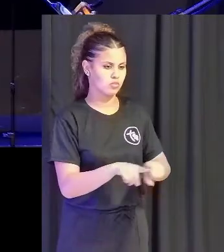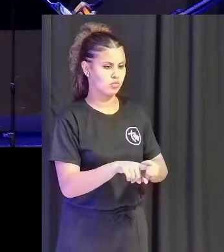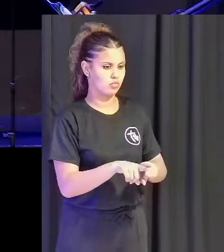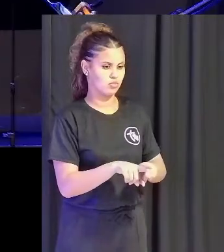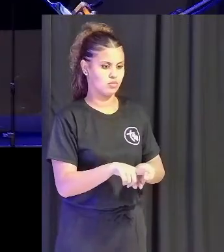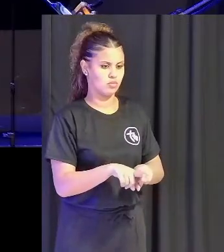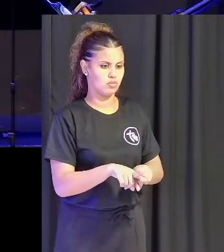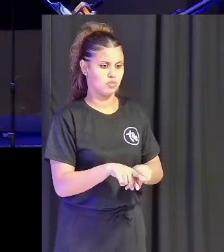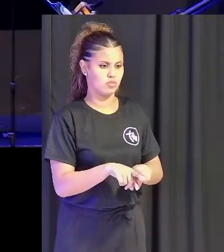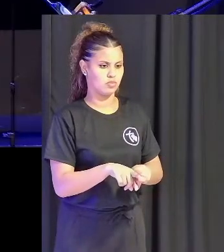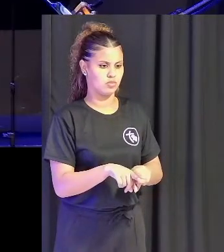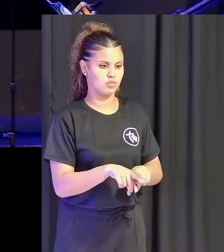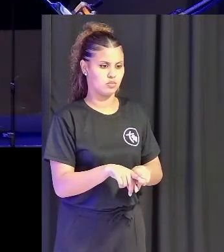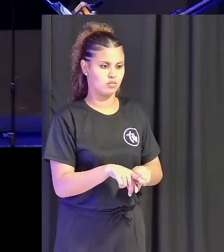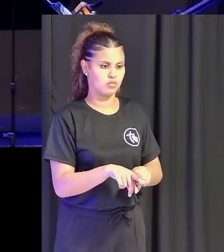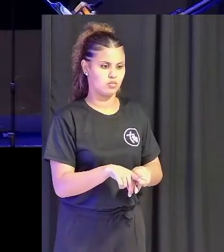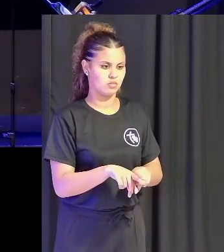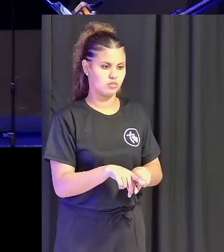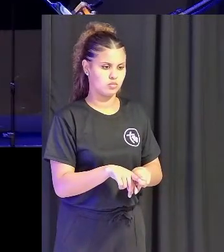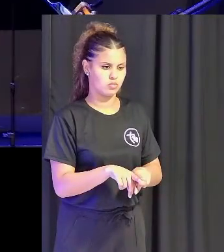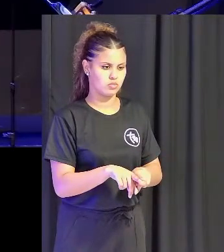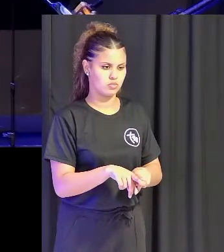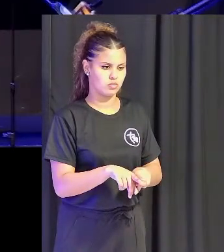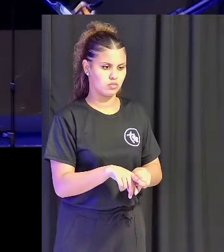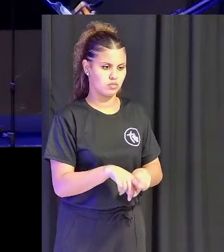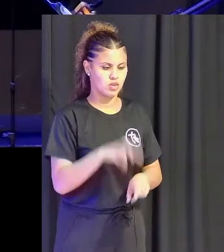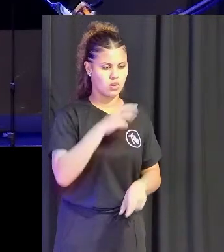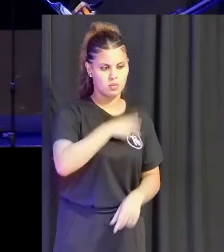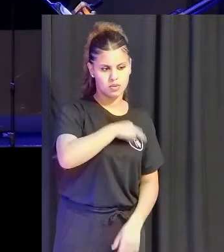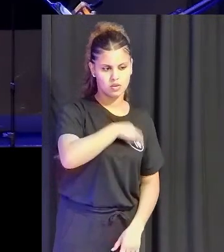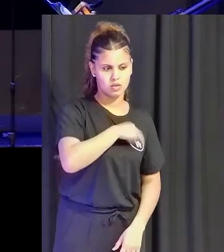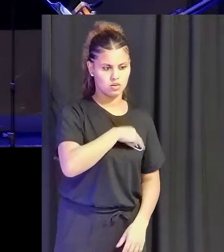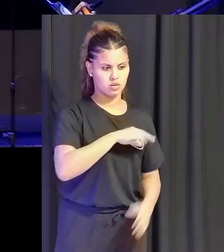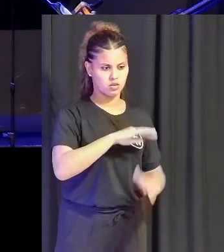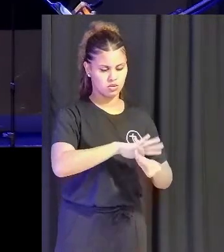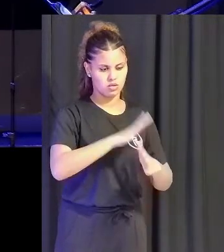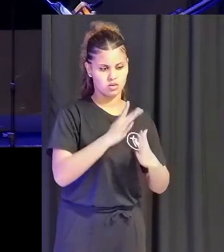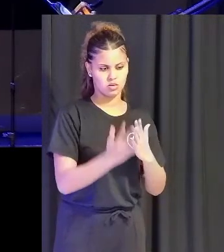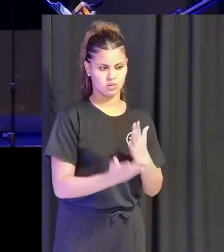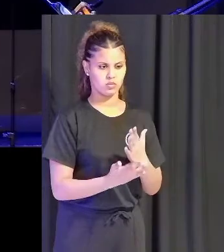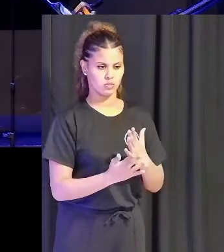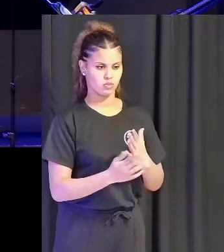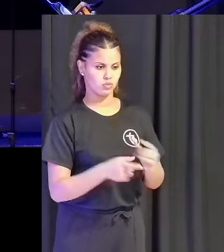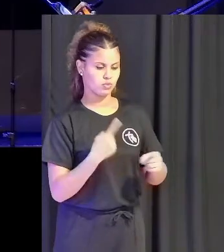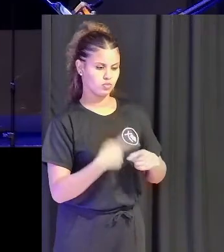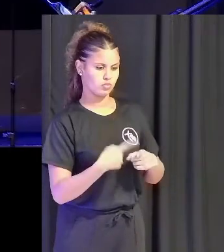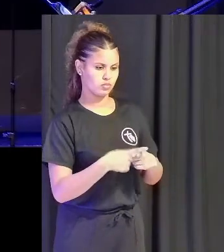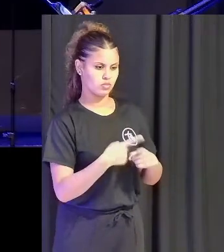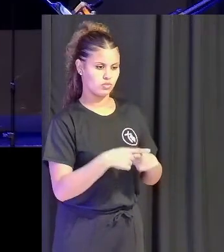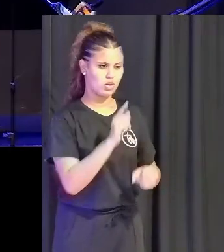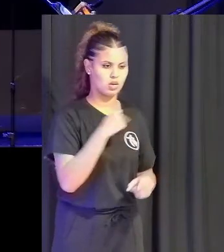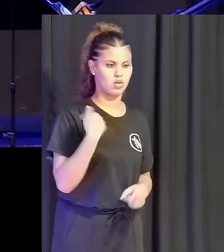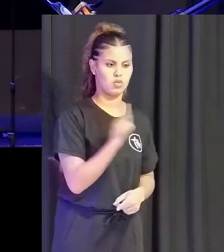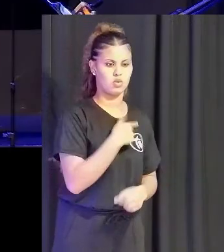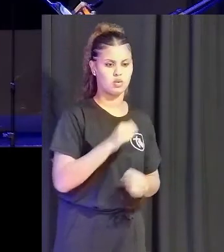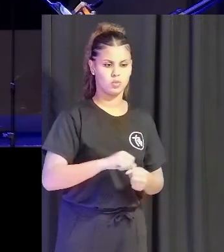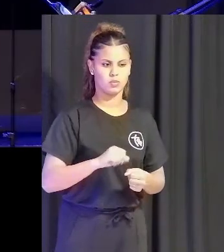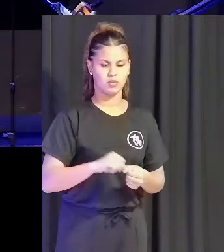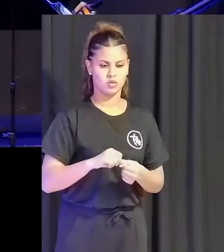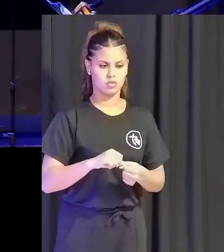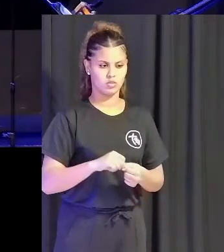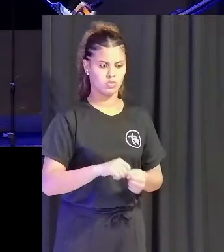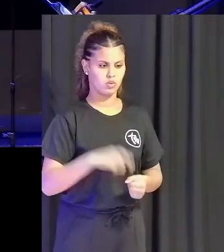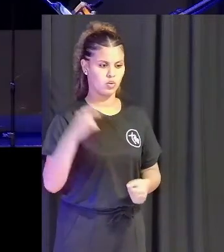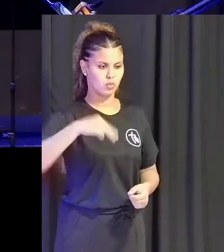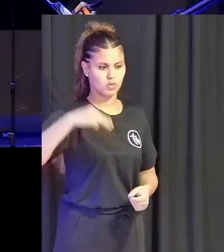a equipe de Libras, porque nós estamos fazendo, como vocês sabem, 1 minuto de silêncio.